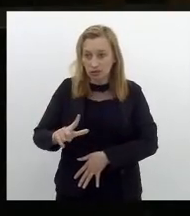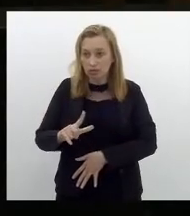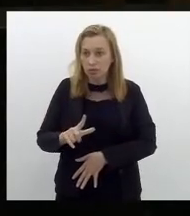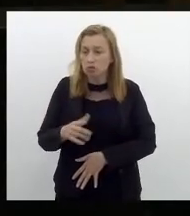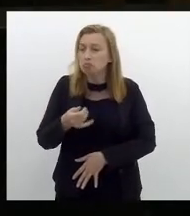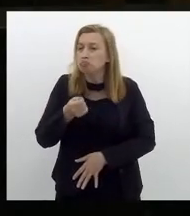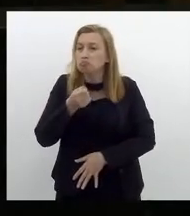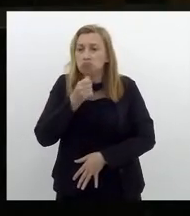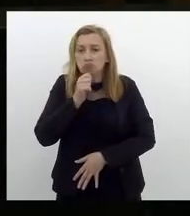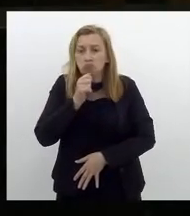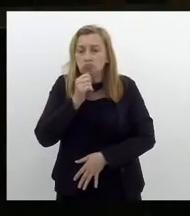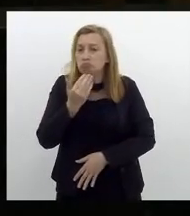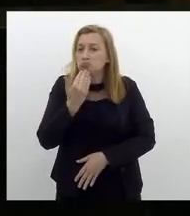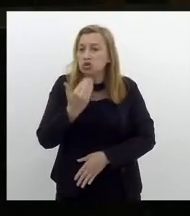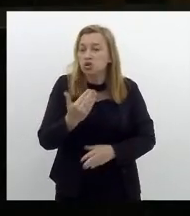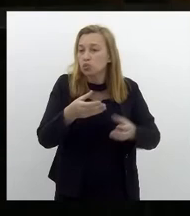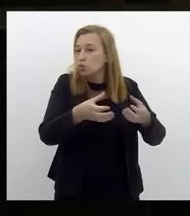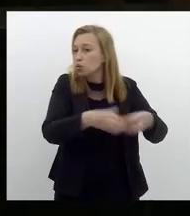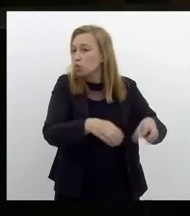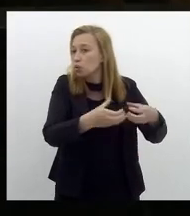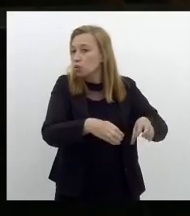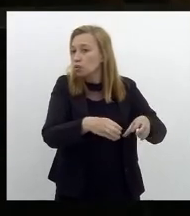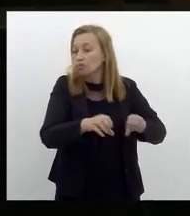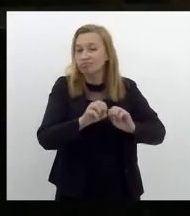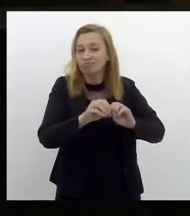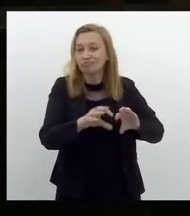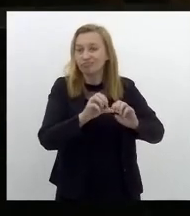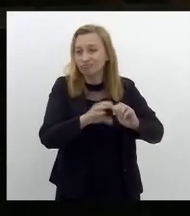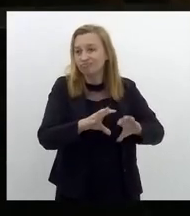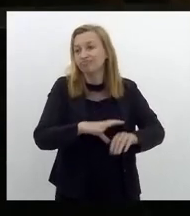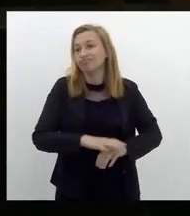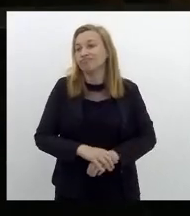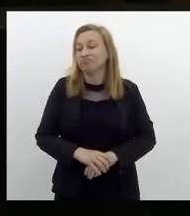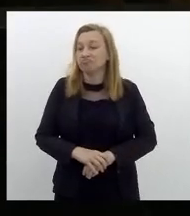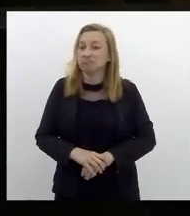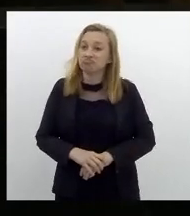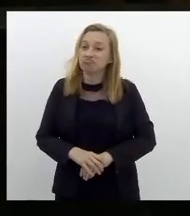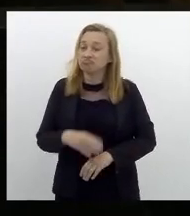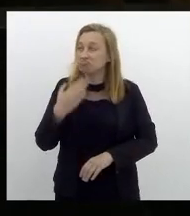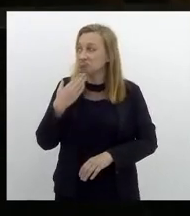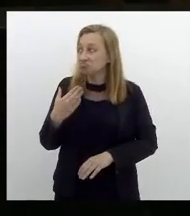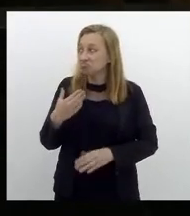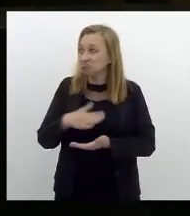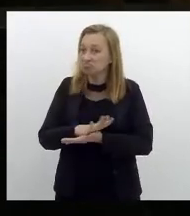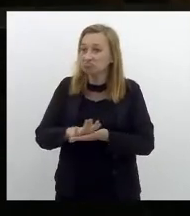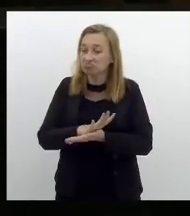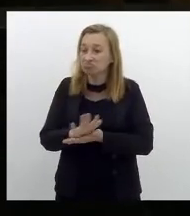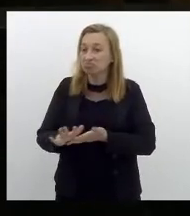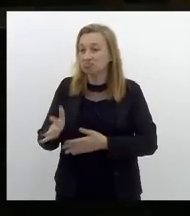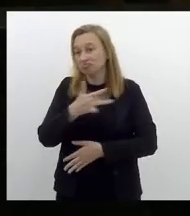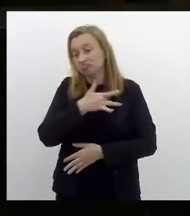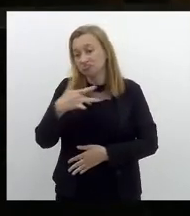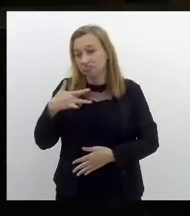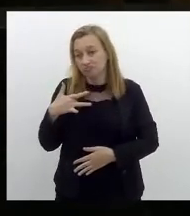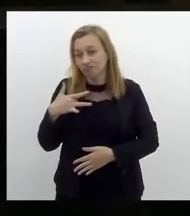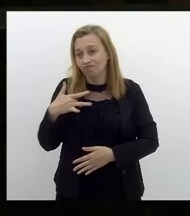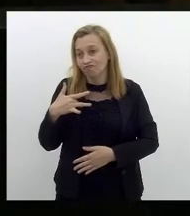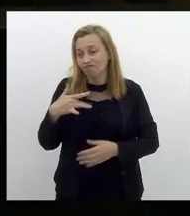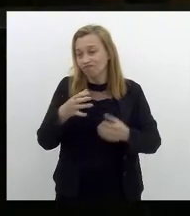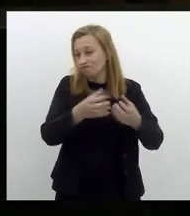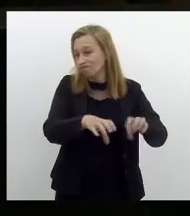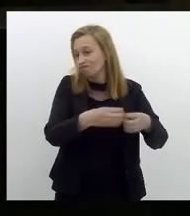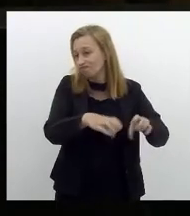Nenhum pedido de concurso para a educação, nenhum pedido de concurso para a saúde, nenhum pedido